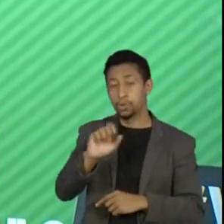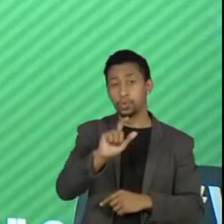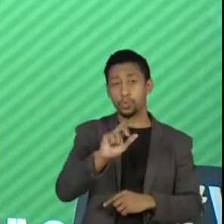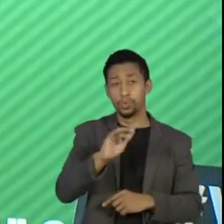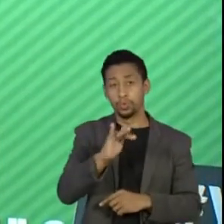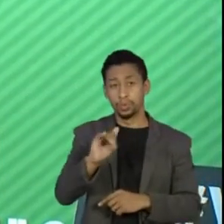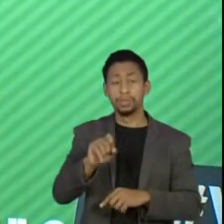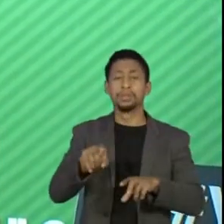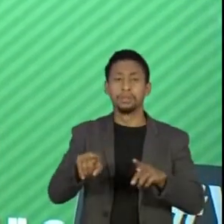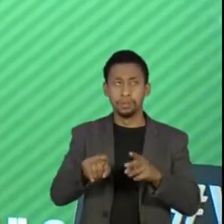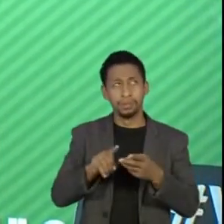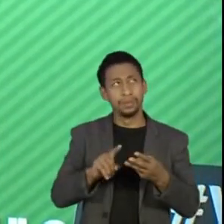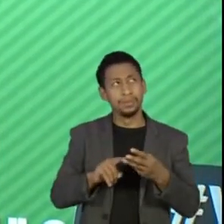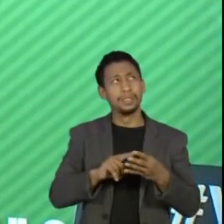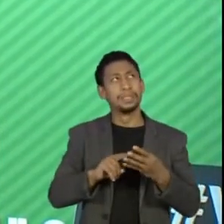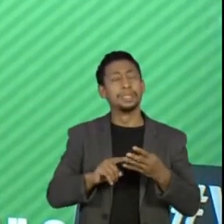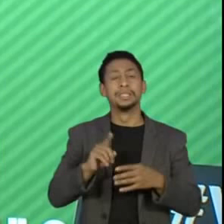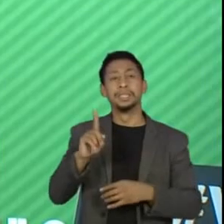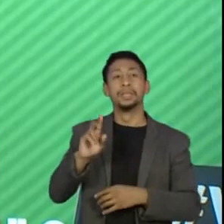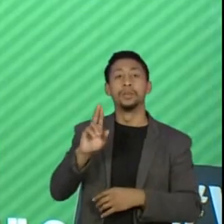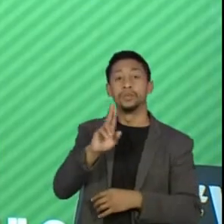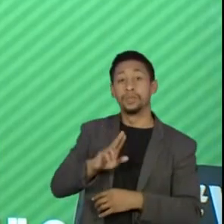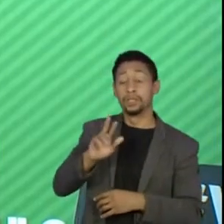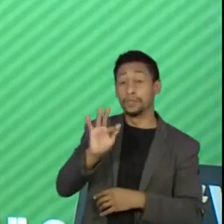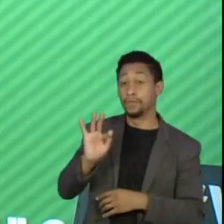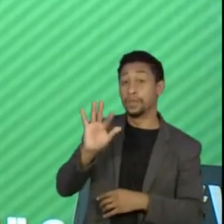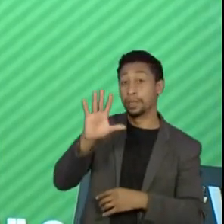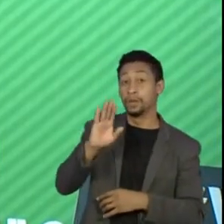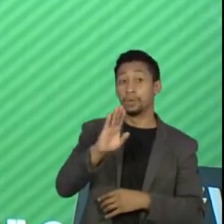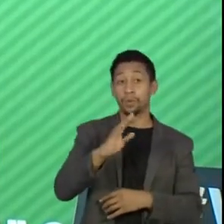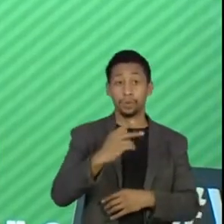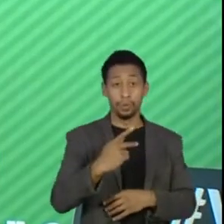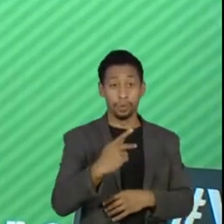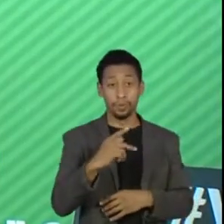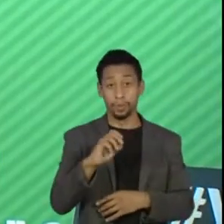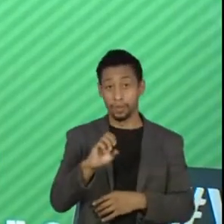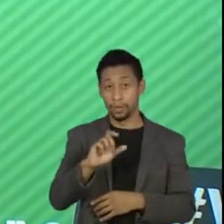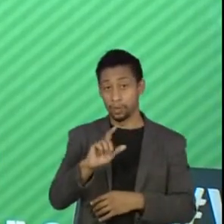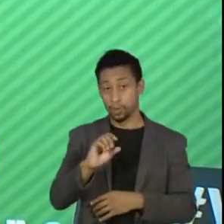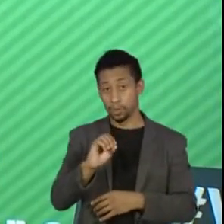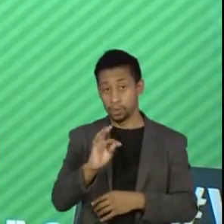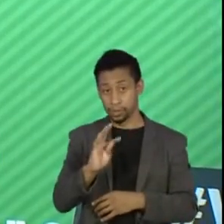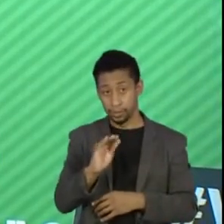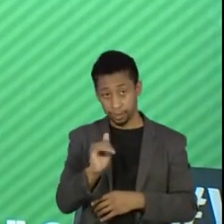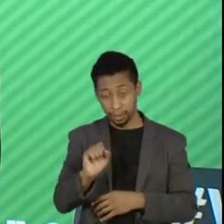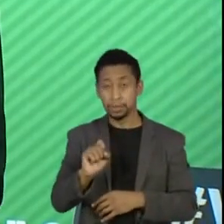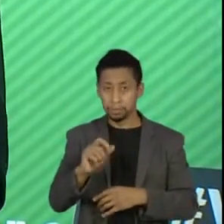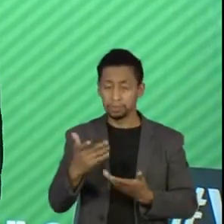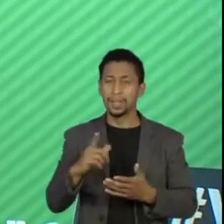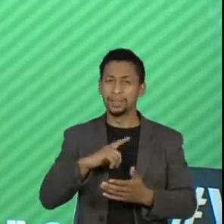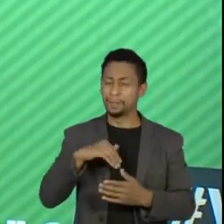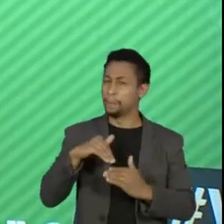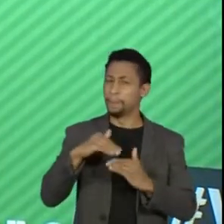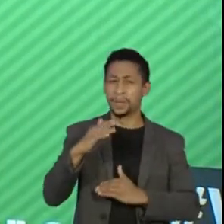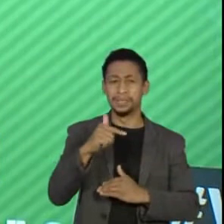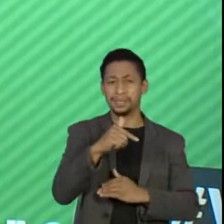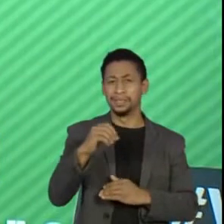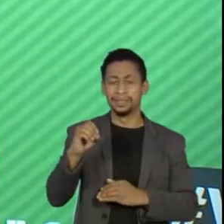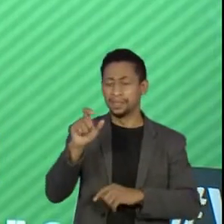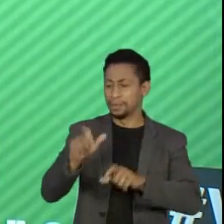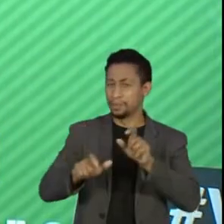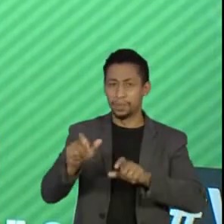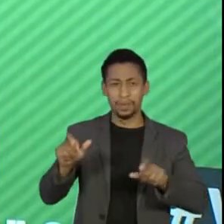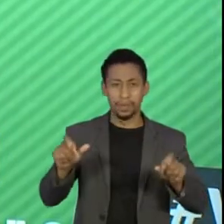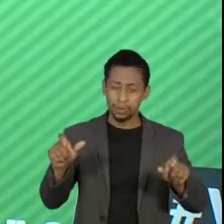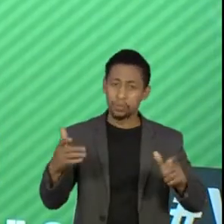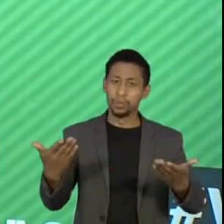a Danice na Universidade Federal de Pelotas. A eles e a todas as suas equipes, que conformam mais ou menos 700 pessoas, todo nosso